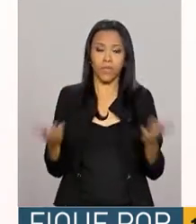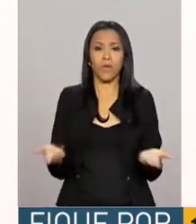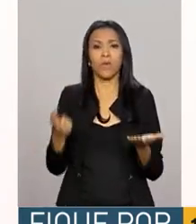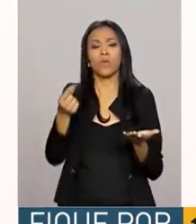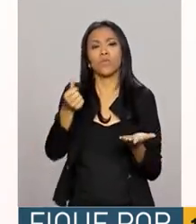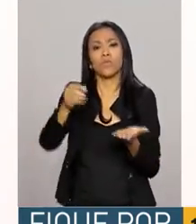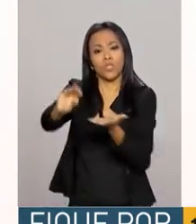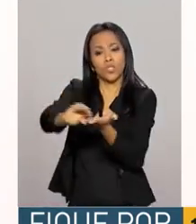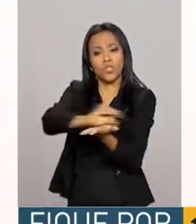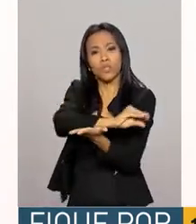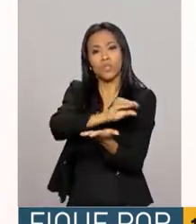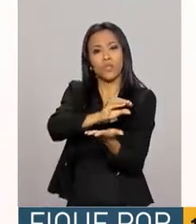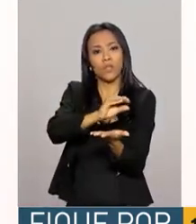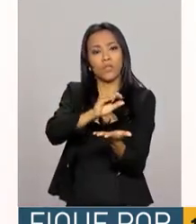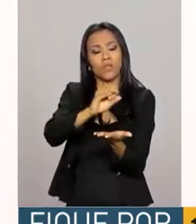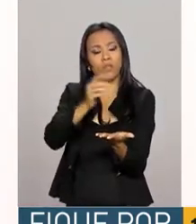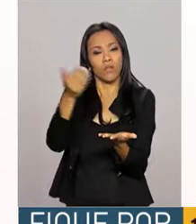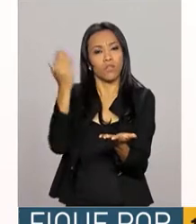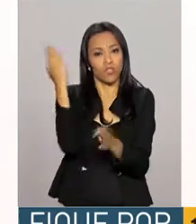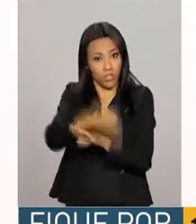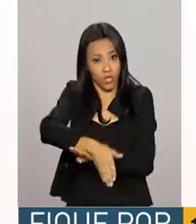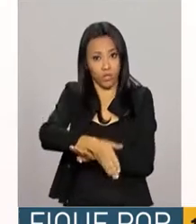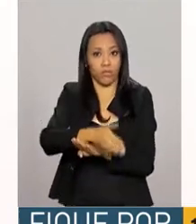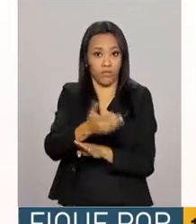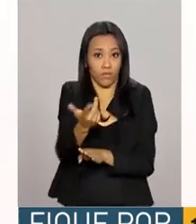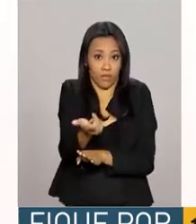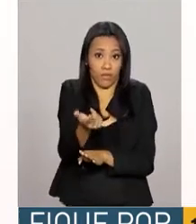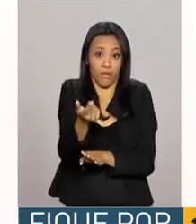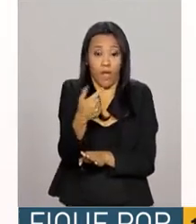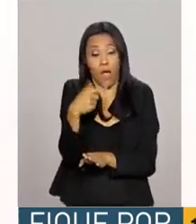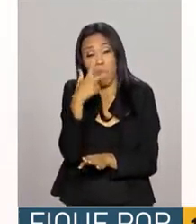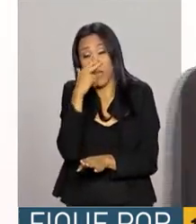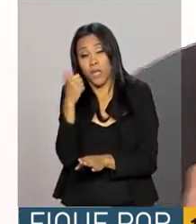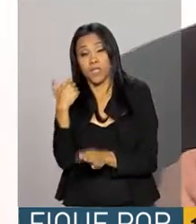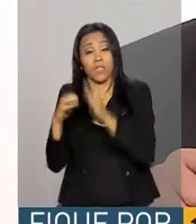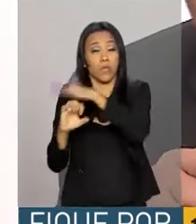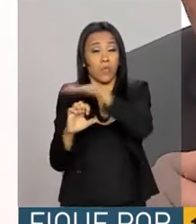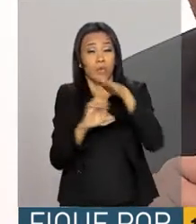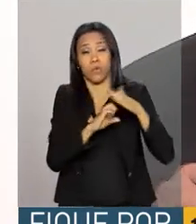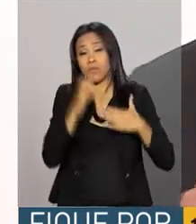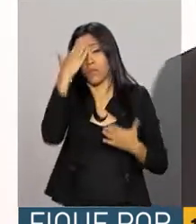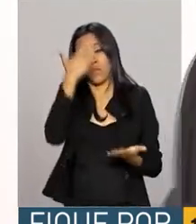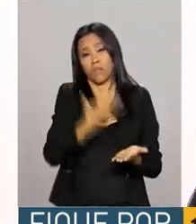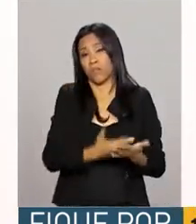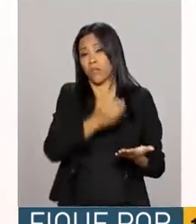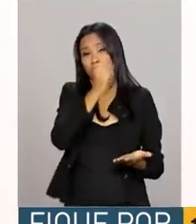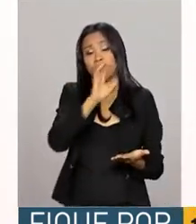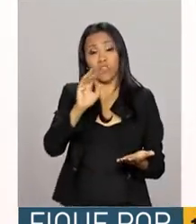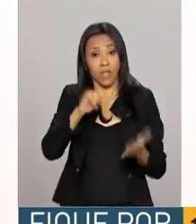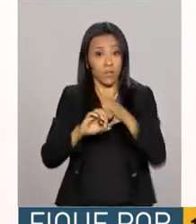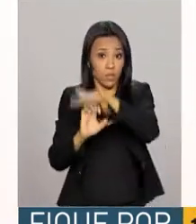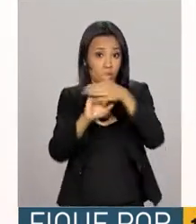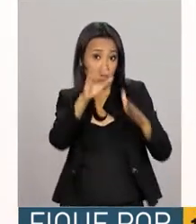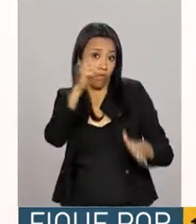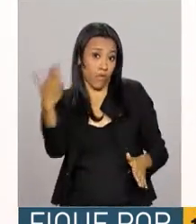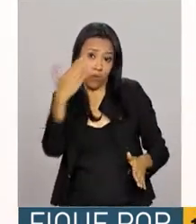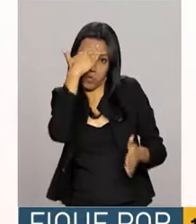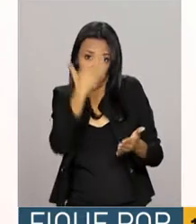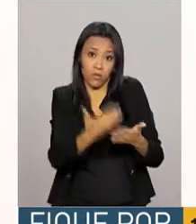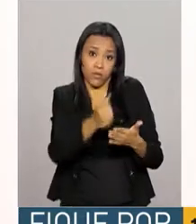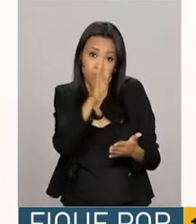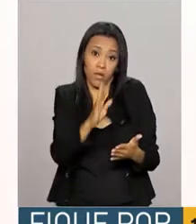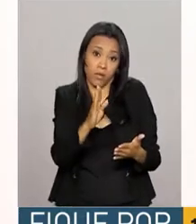estrangeiro direto veja a história não é mais o povo estrangeiro está acreditando no país vamos ver vamos tomar cuidado do mandato o dado a